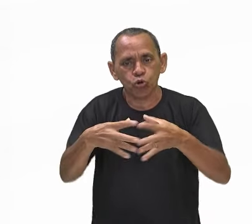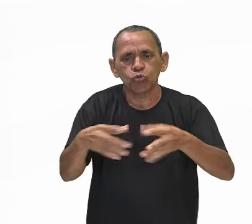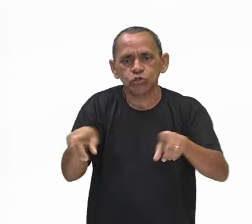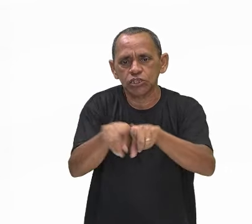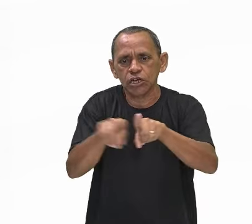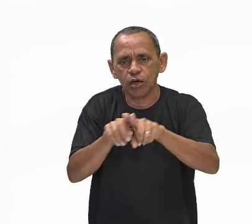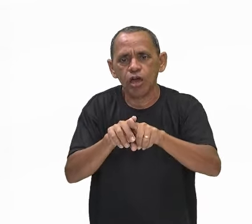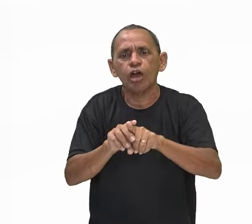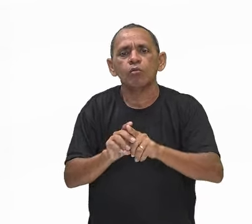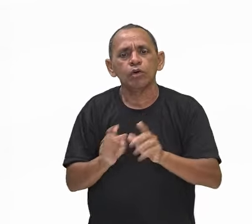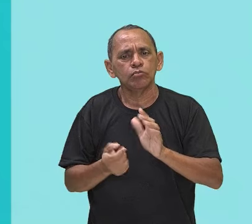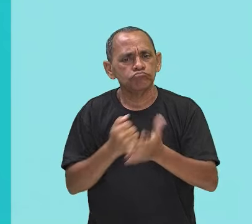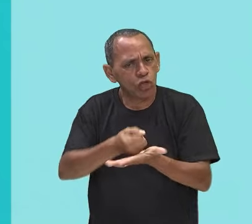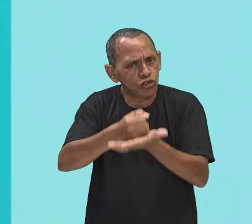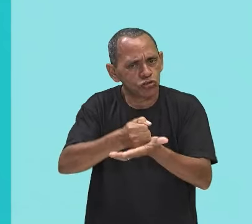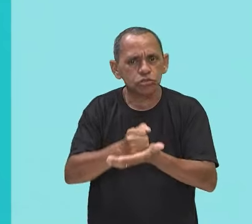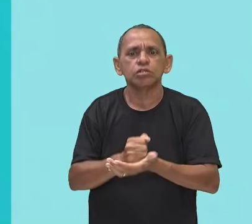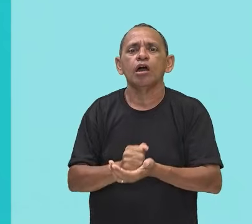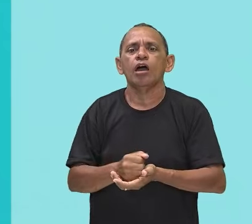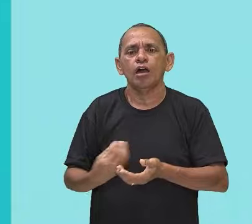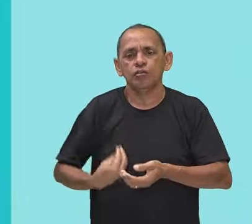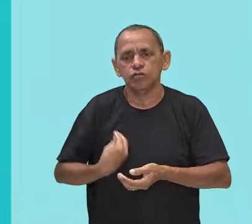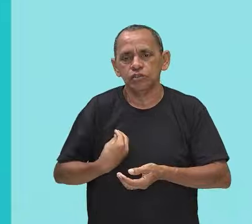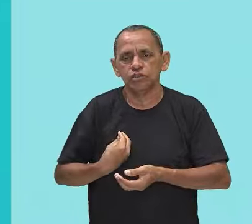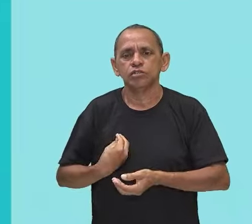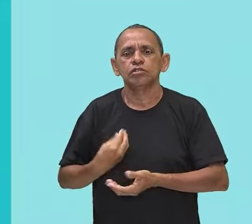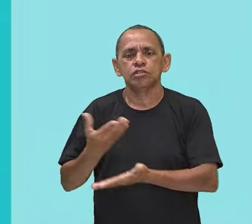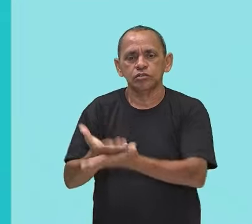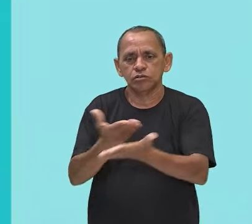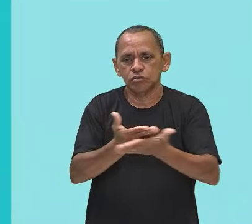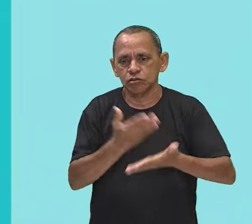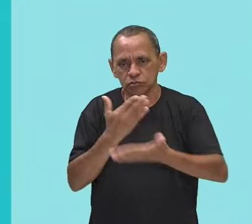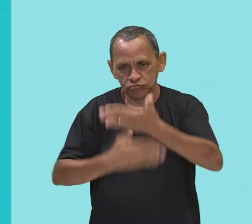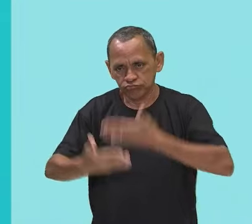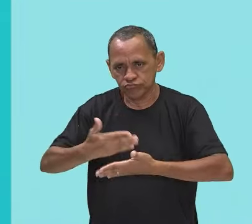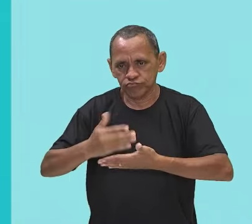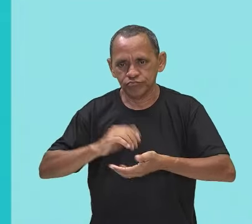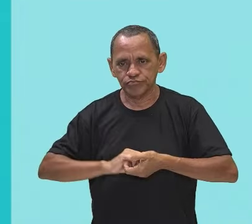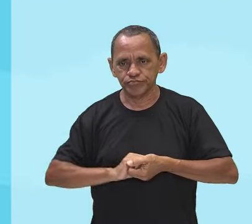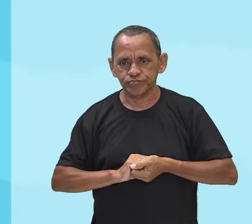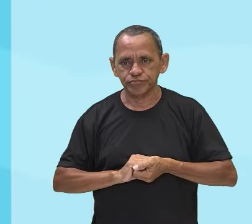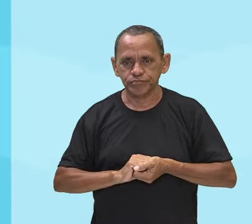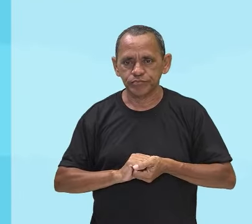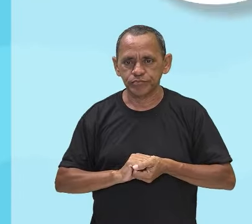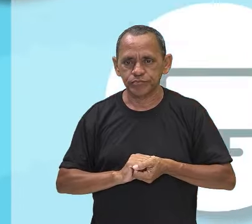literário do estudante. Então, vamos à nossa aula?